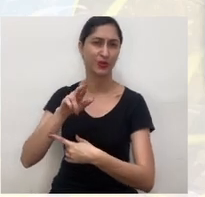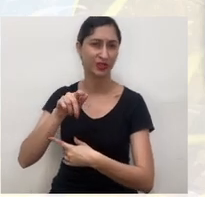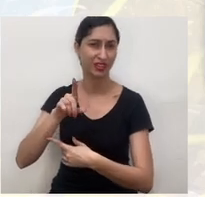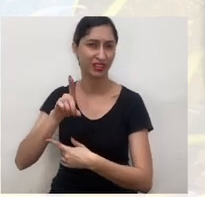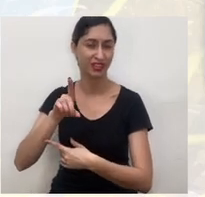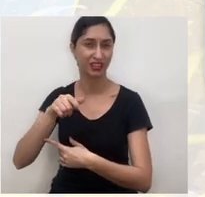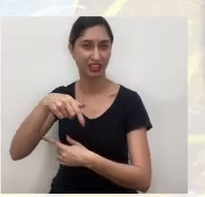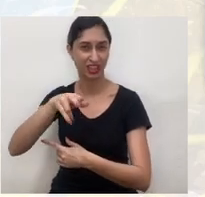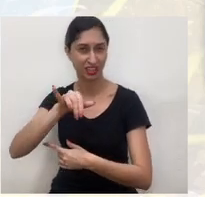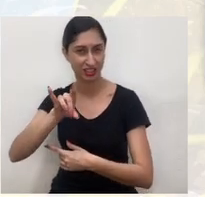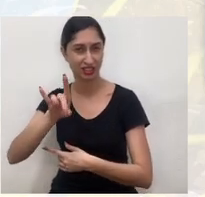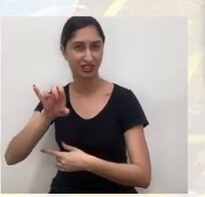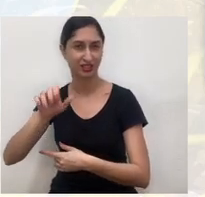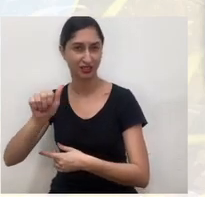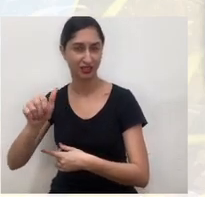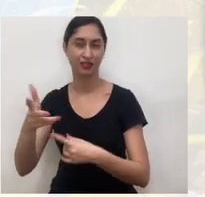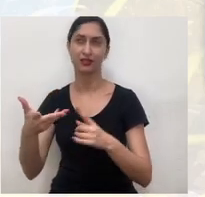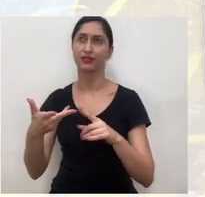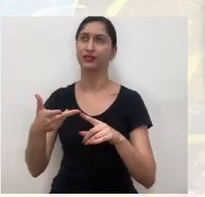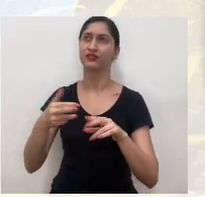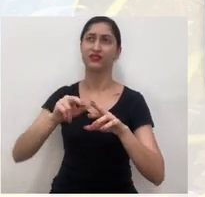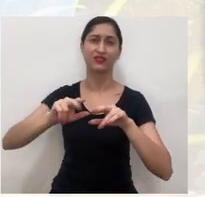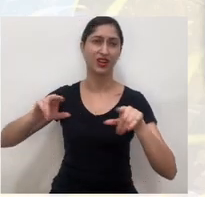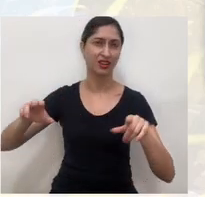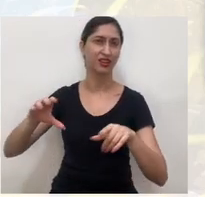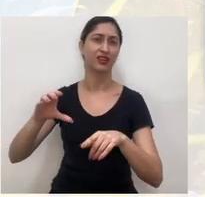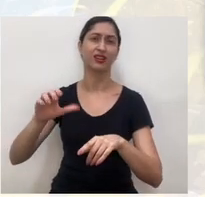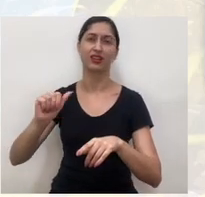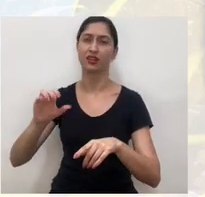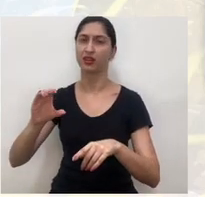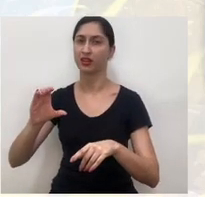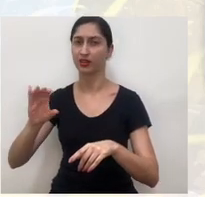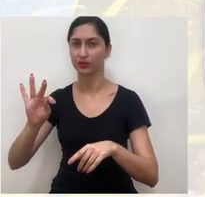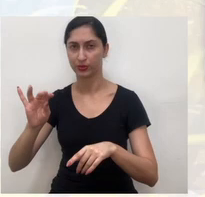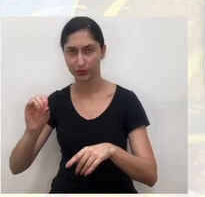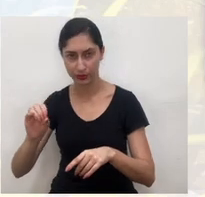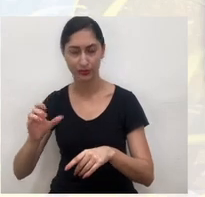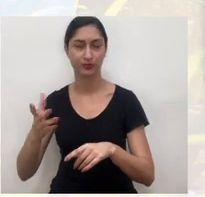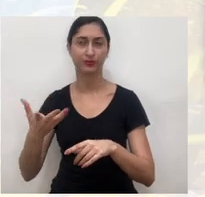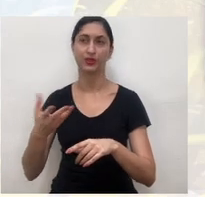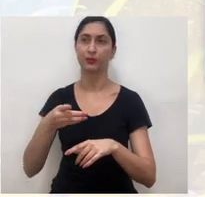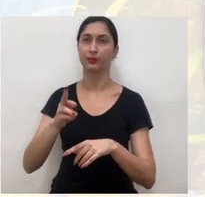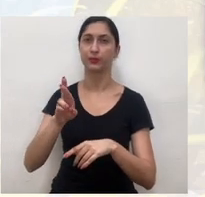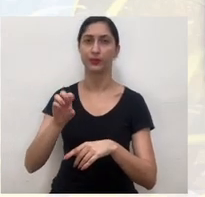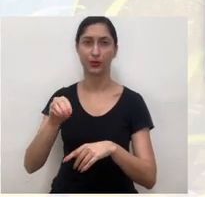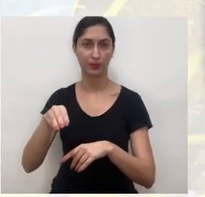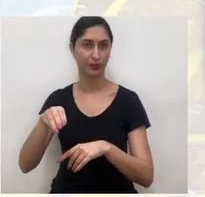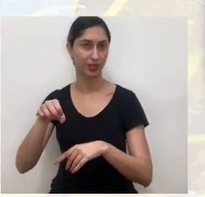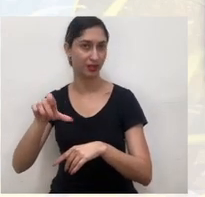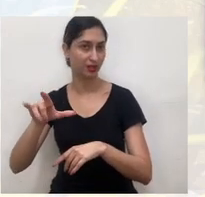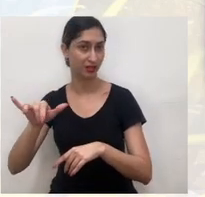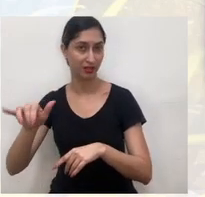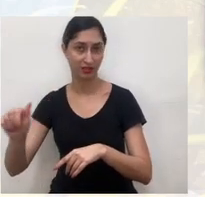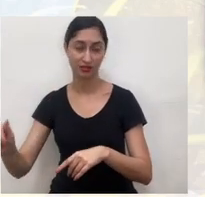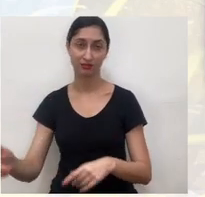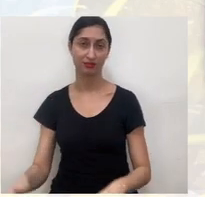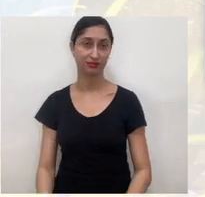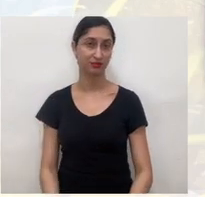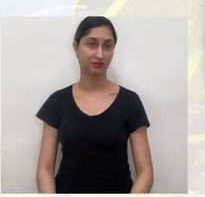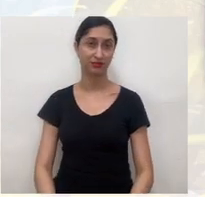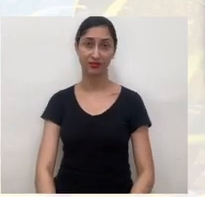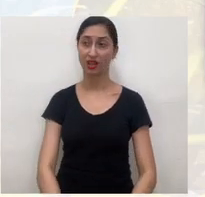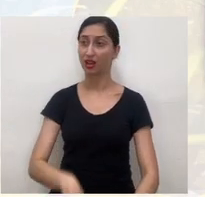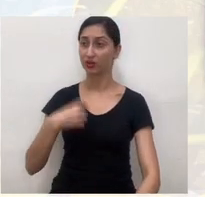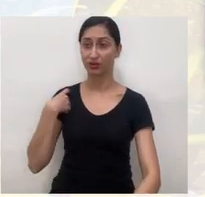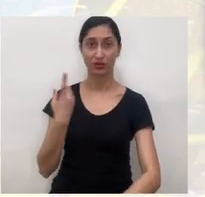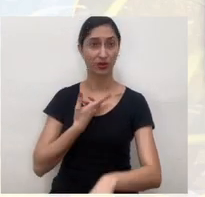de ripsalis, que é uma cactácea, de bromélias, e tudo isso a gente coletava plantas que iam